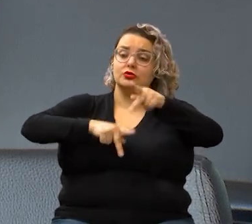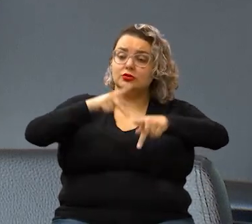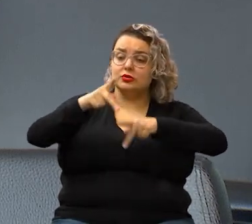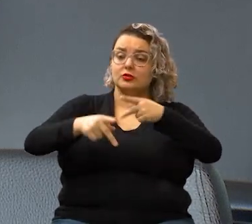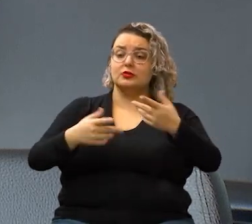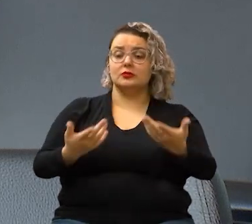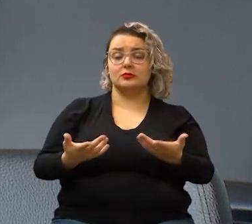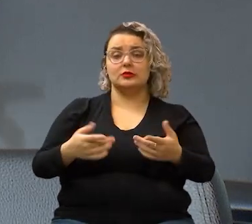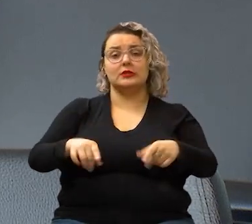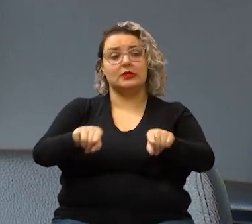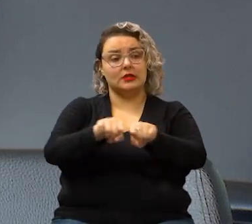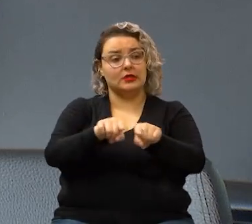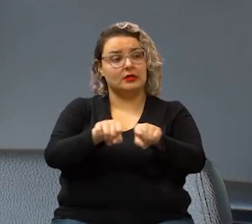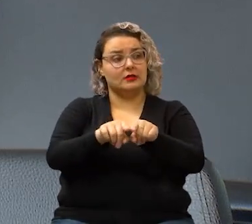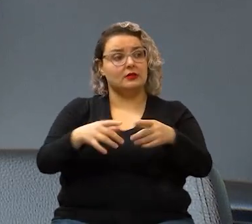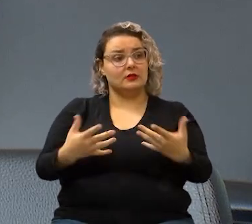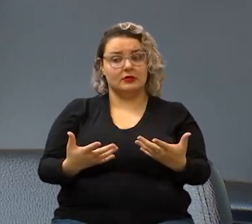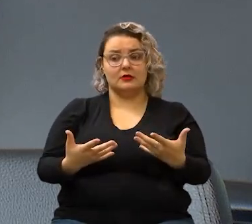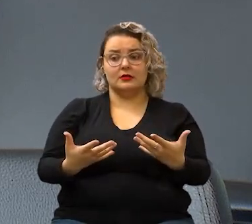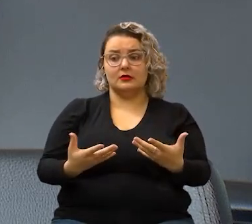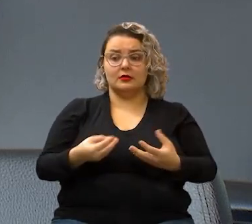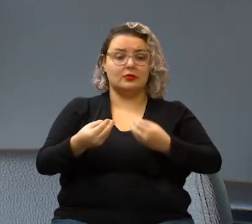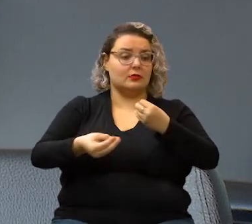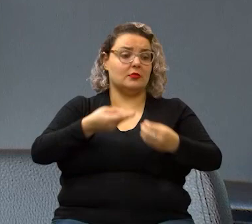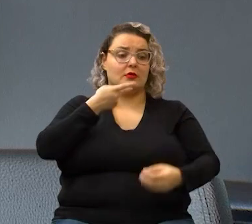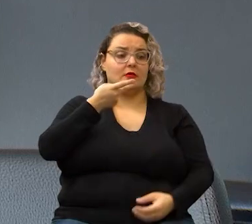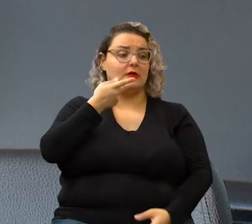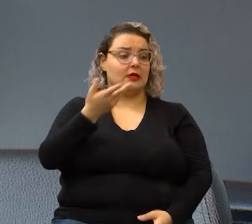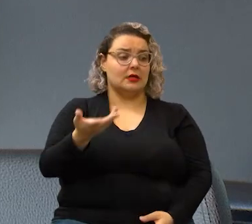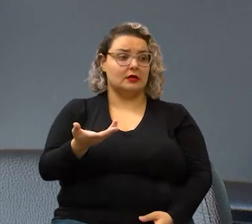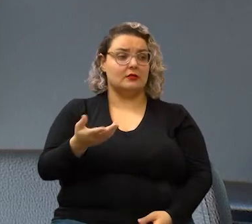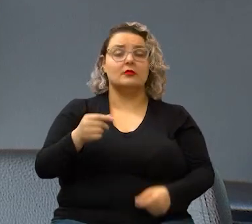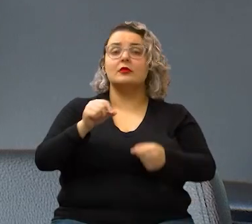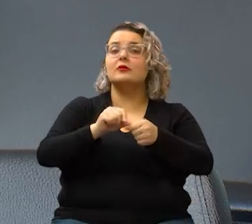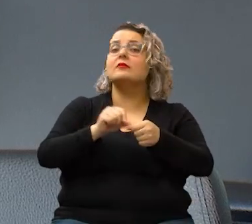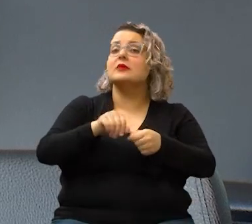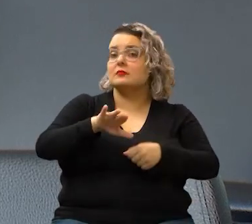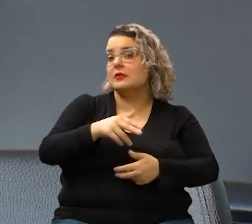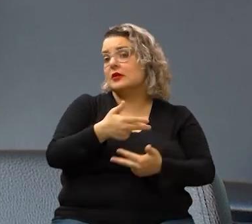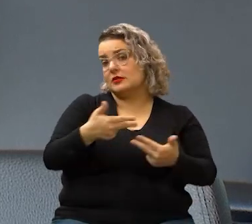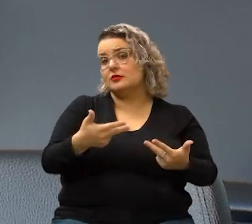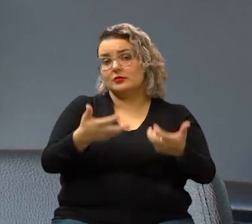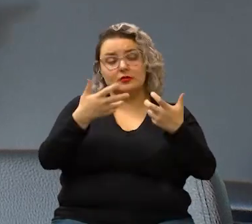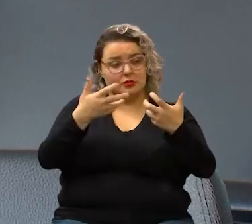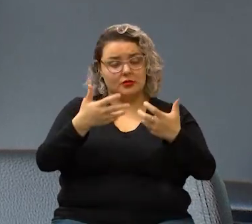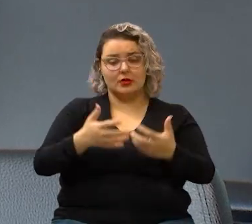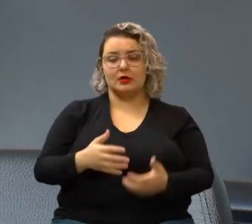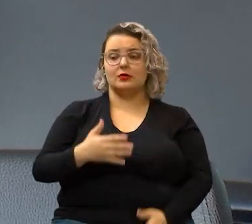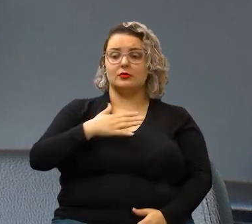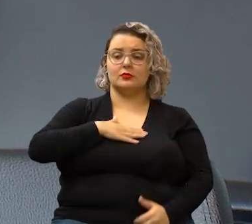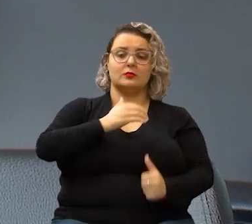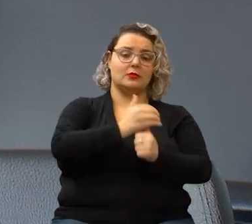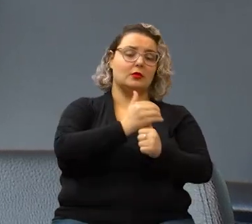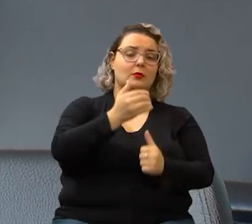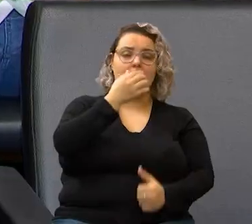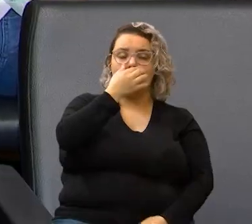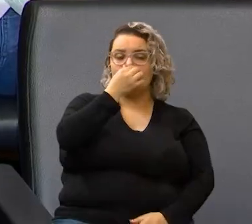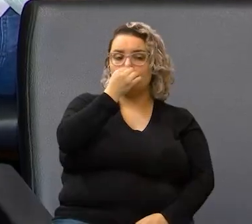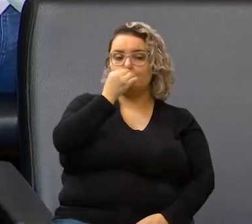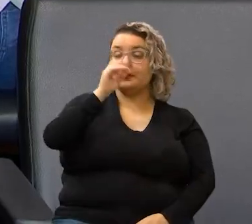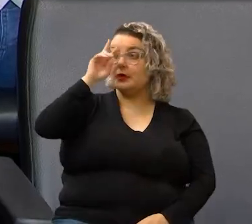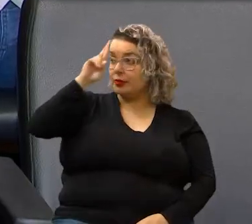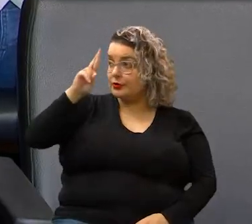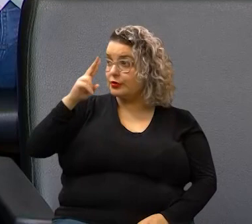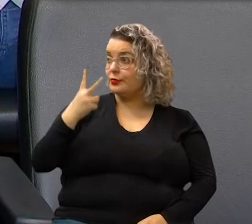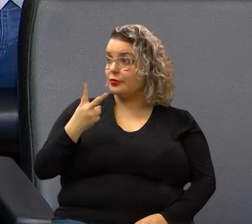população e, como que diz assim, fazer mais coisa ainda eu quero no meu mandato. E o